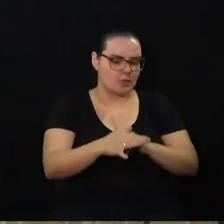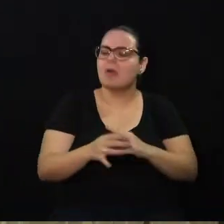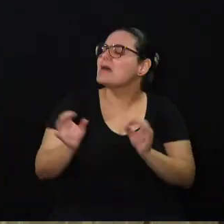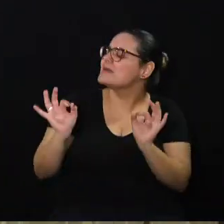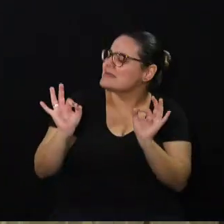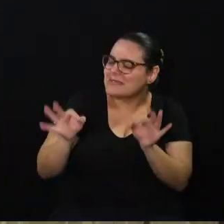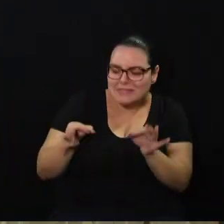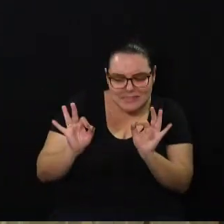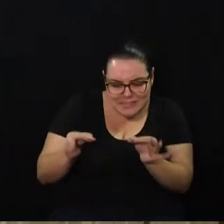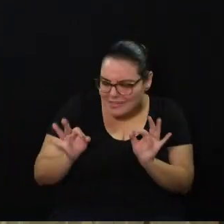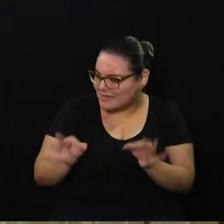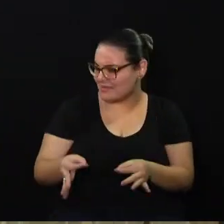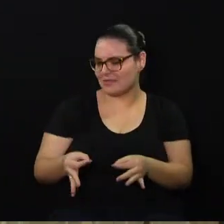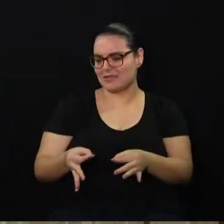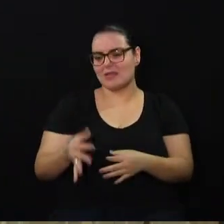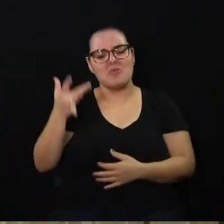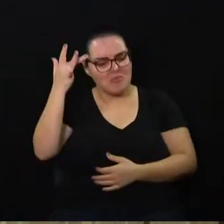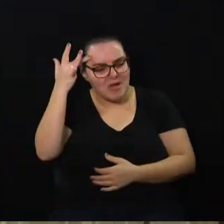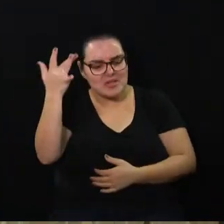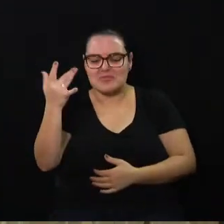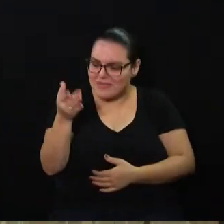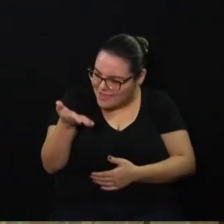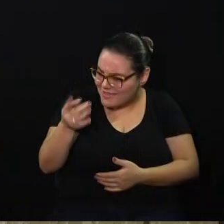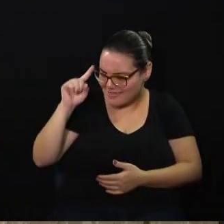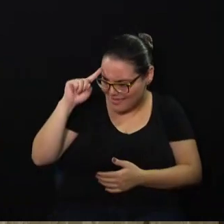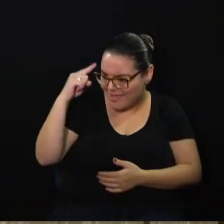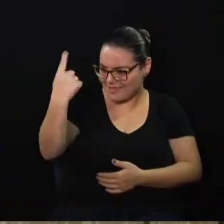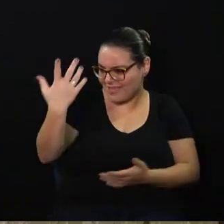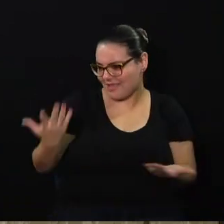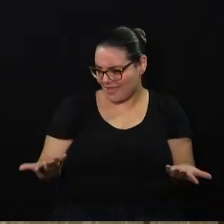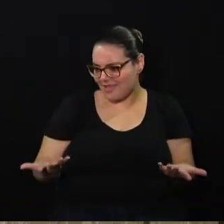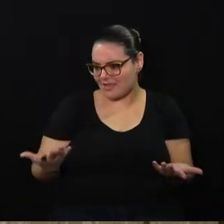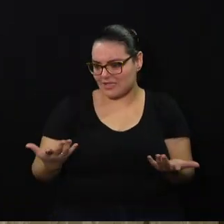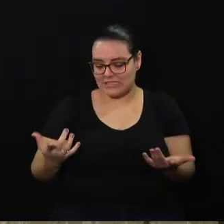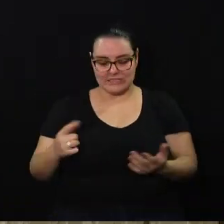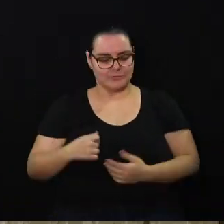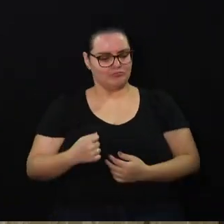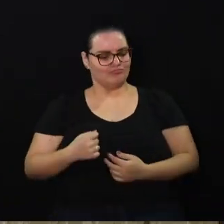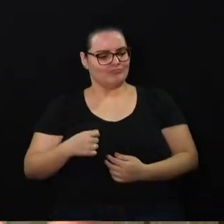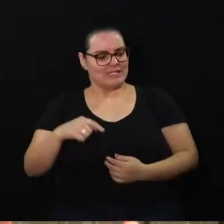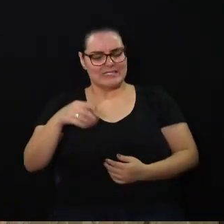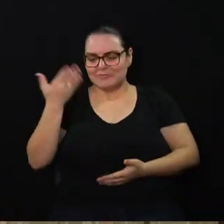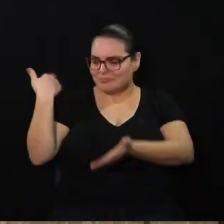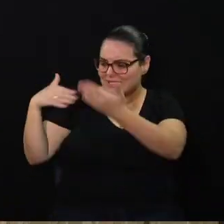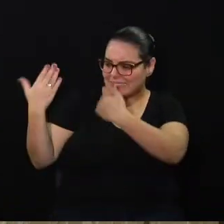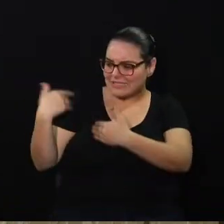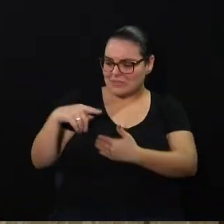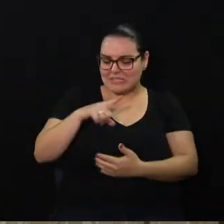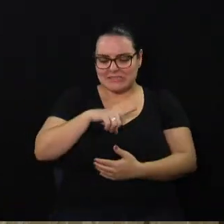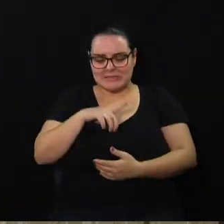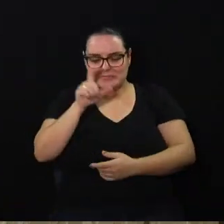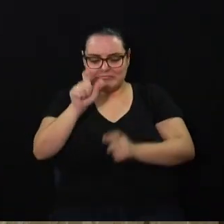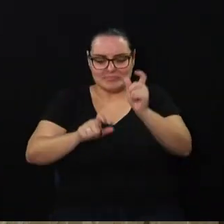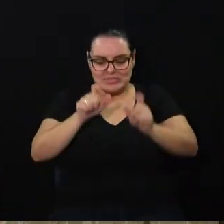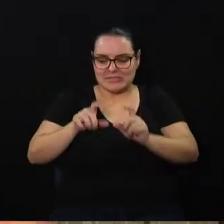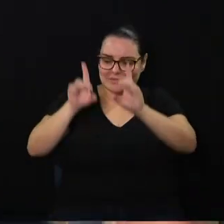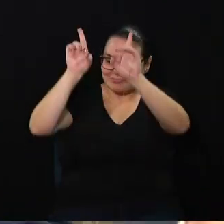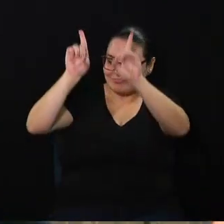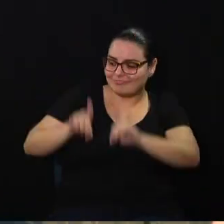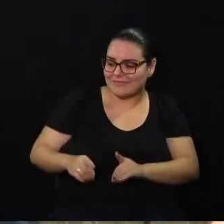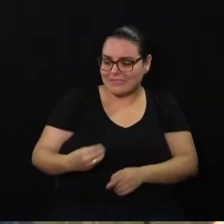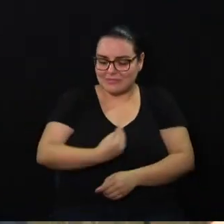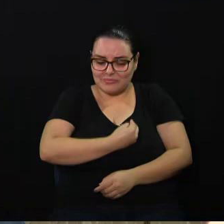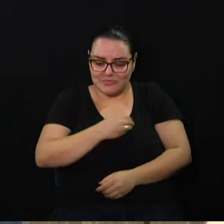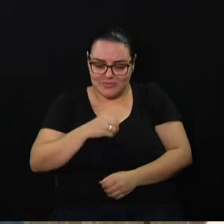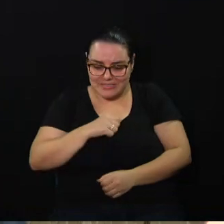certeza eu acho que essa intenção já foi o tempo em que as pessoas que tinham algum tipo de deficiência ou necessidade especial viviam à margem